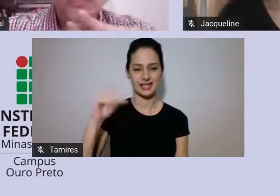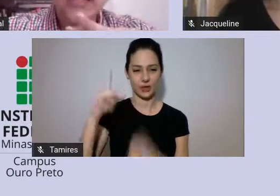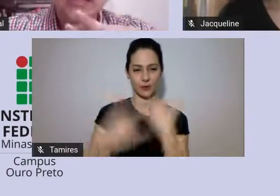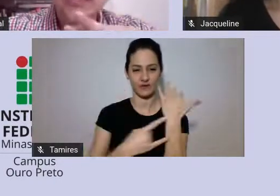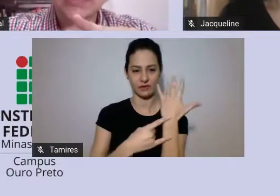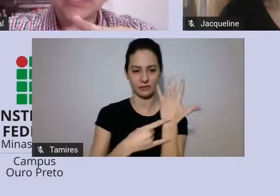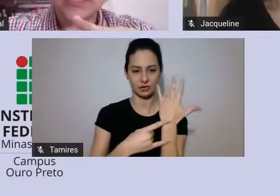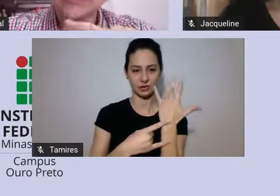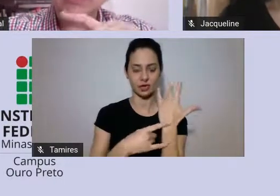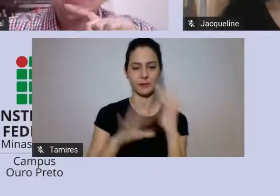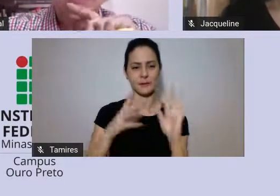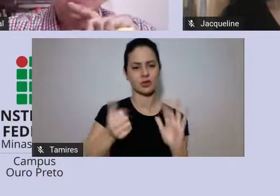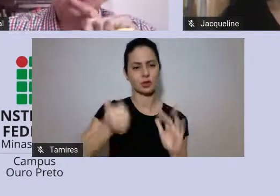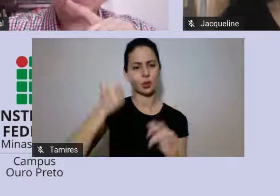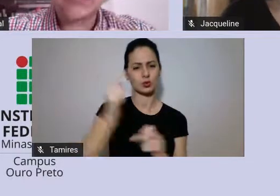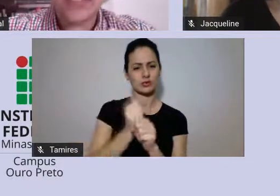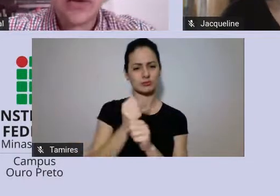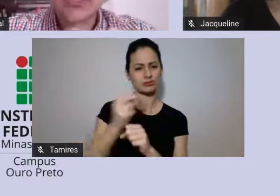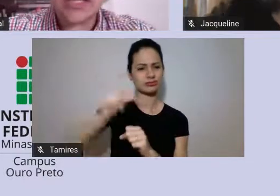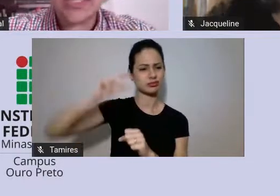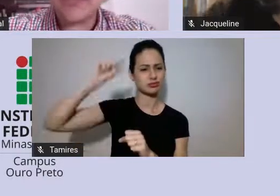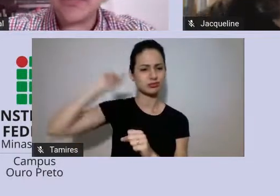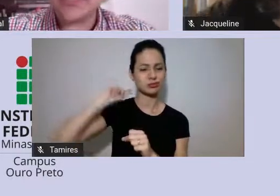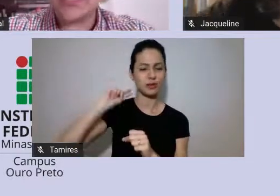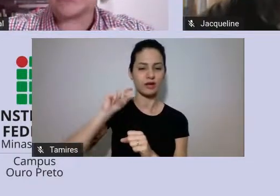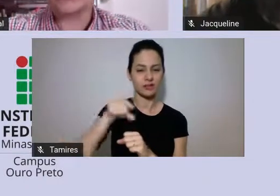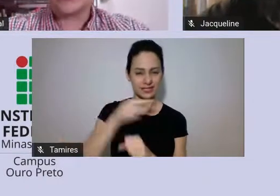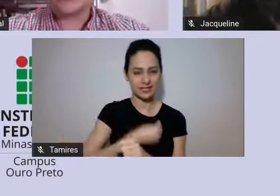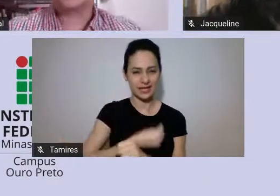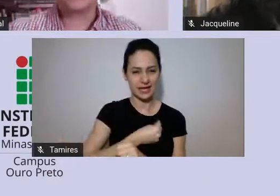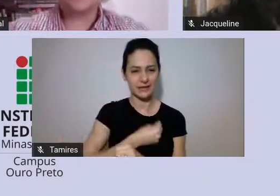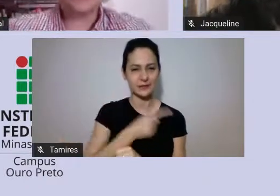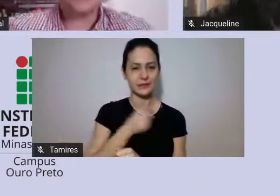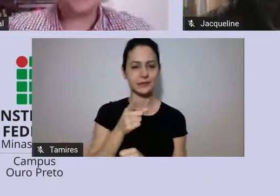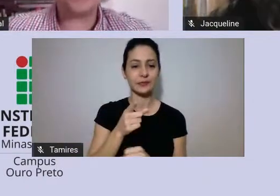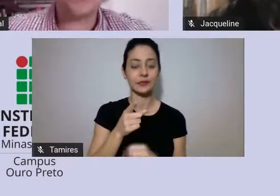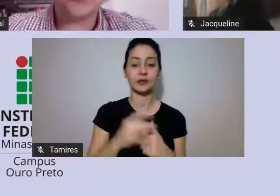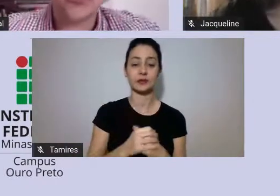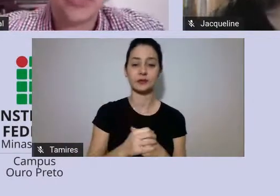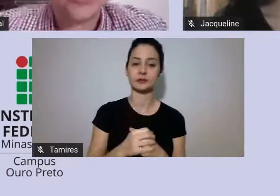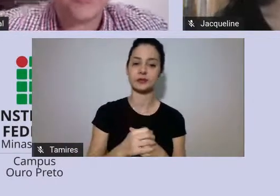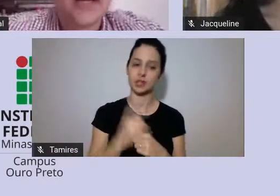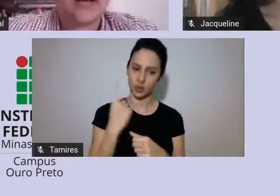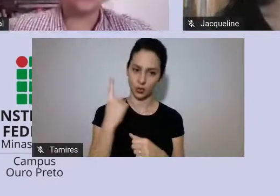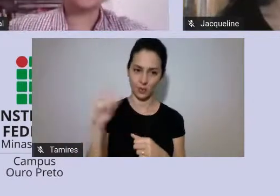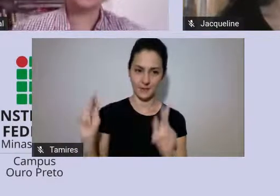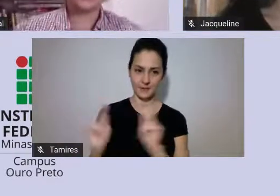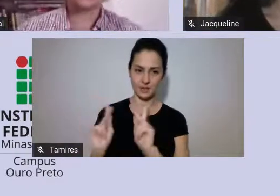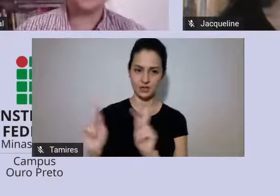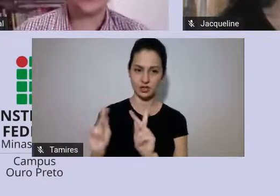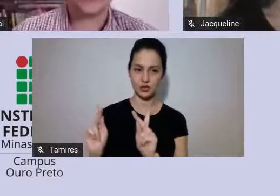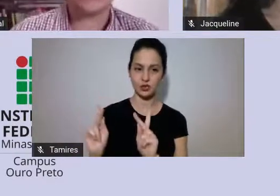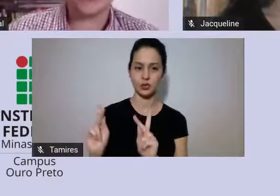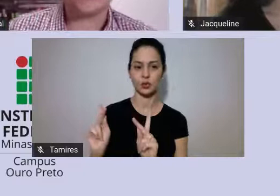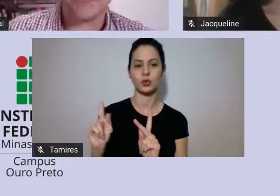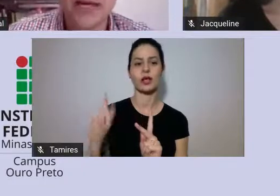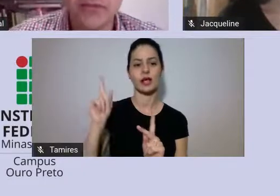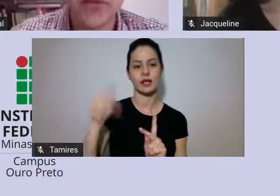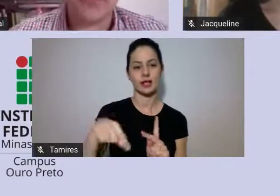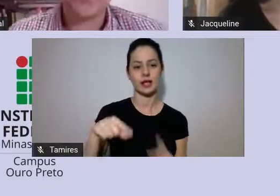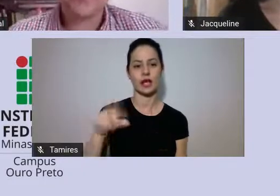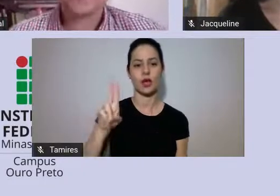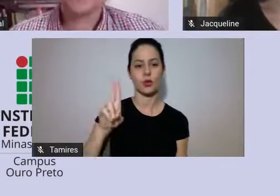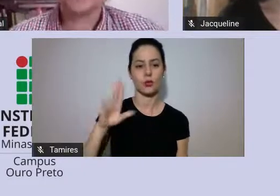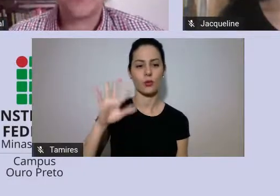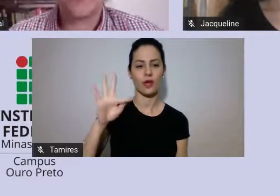uns 2 anos atrás, eu não sei, eu acho que você estava presente, teve uma professora da Universidade Federal da